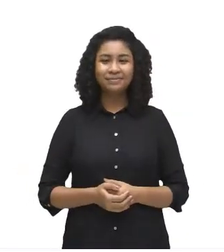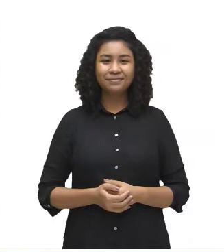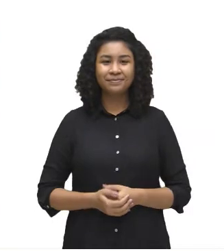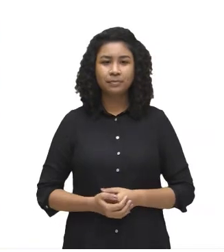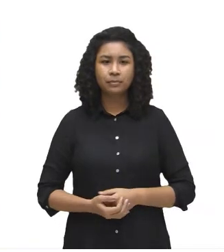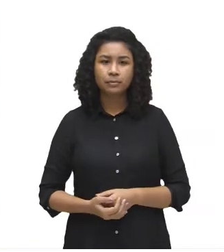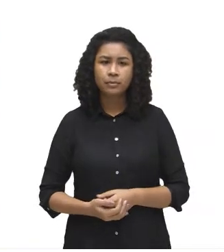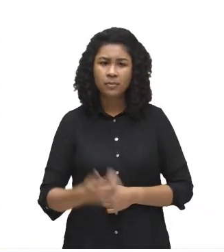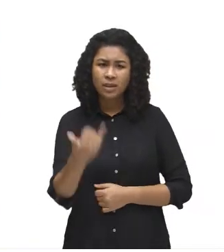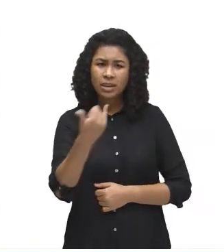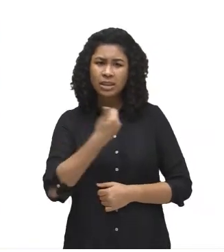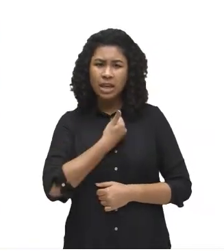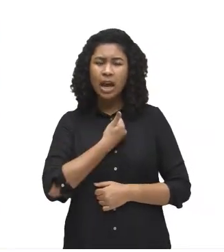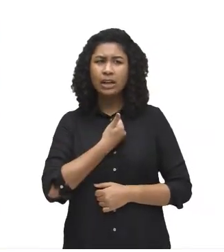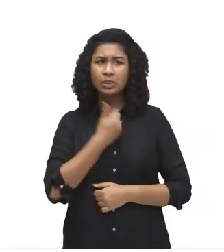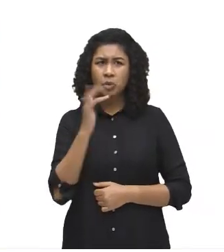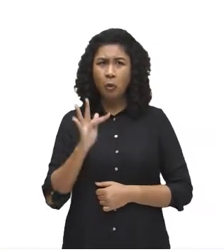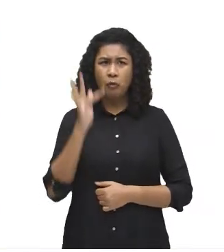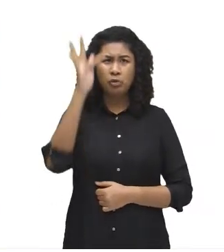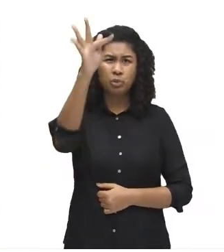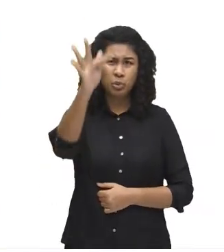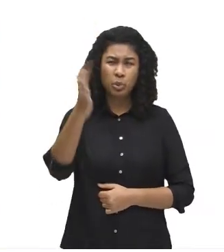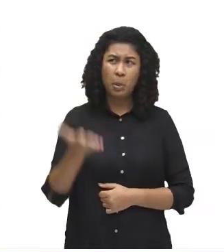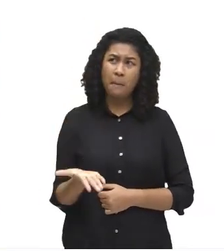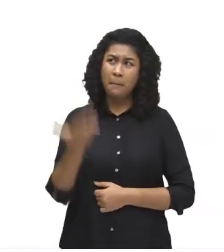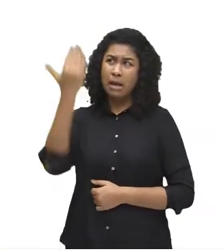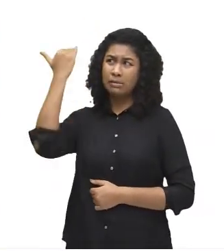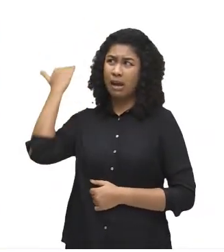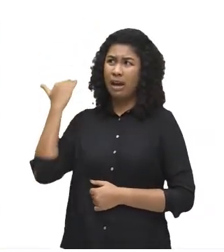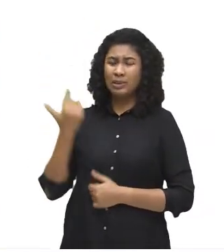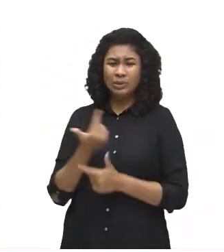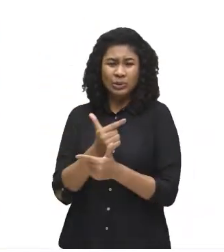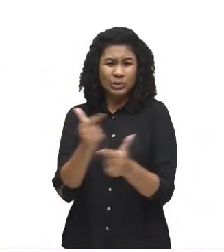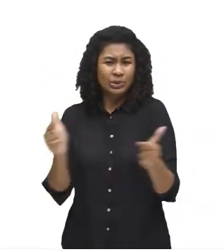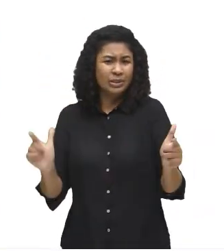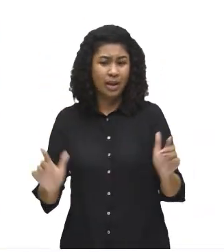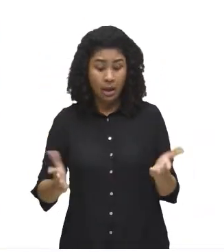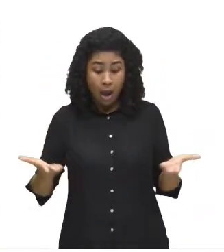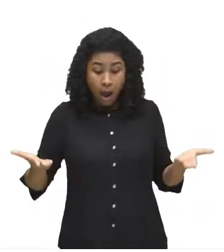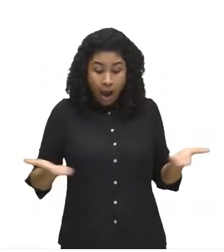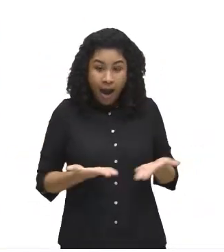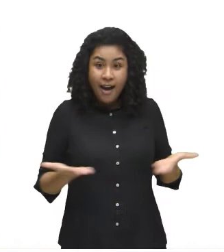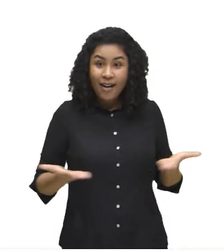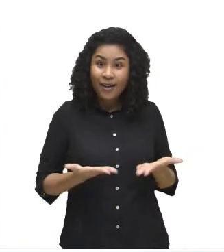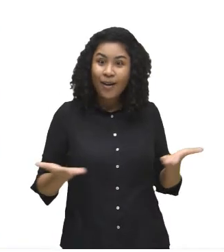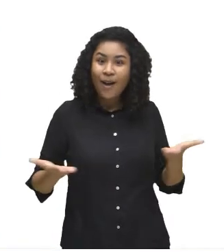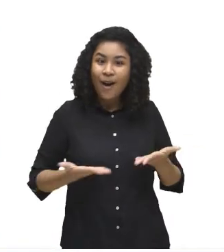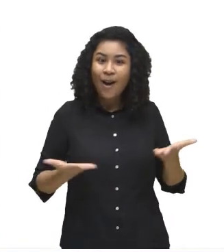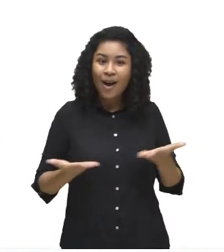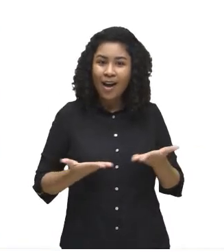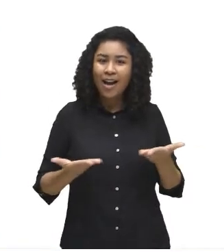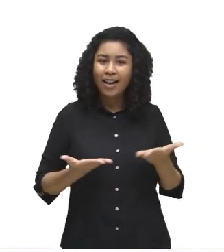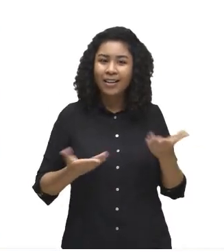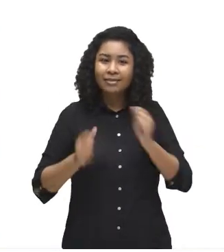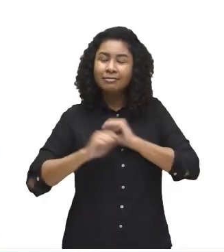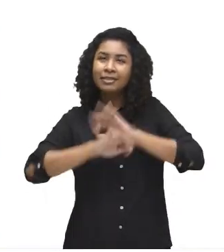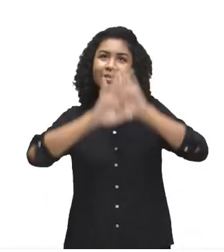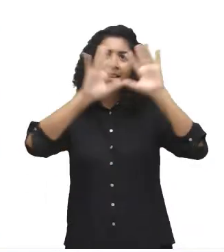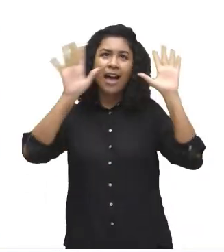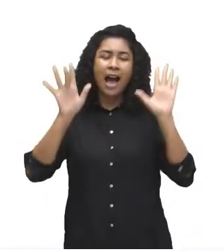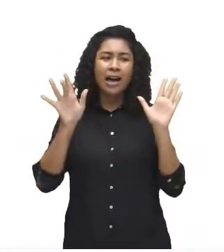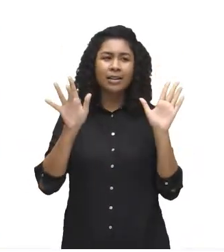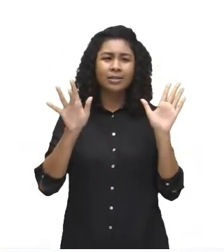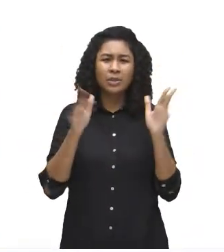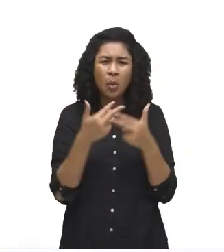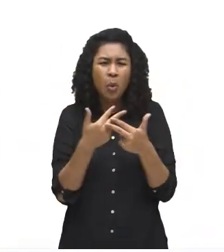que há futuro nem passado. Olha que interessante. Deixa o presente, claro, o muro sem coisas escritas.